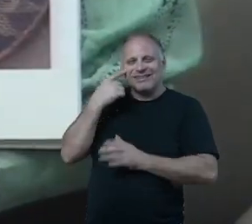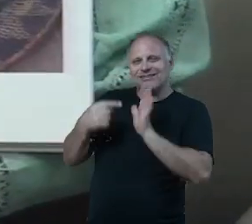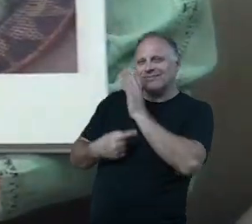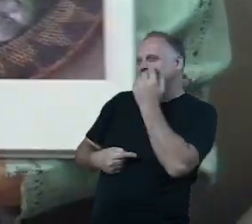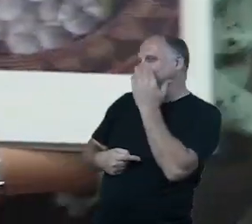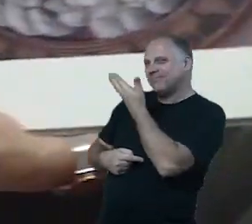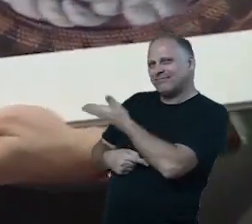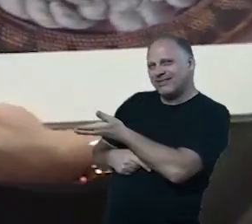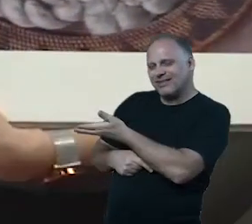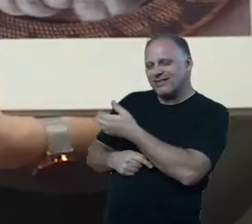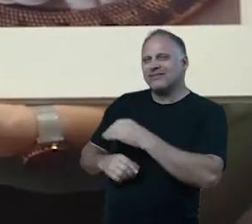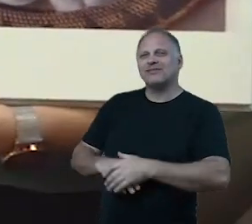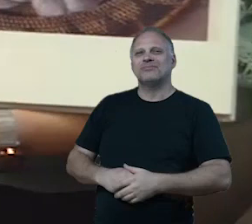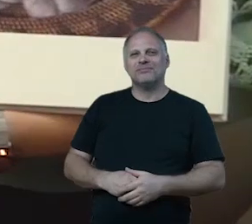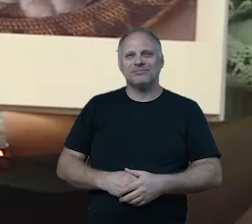Wars. Vamos ver aqui.